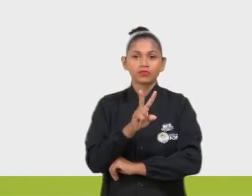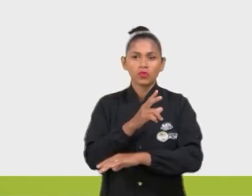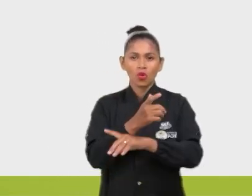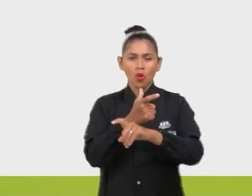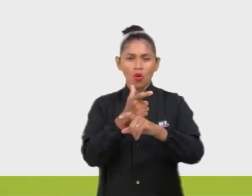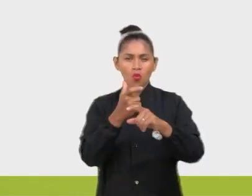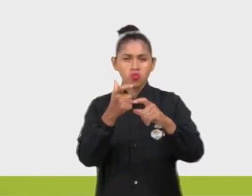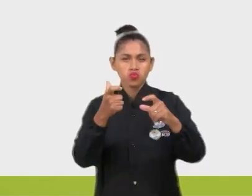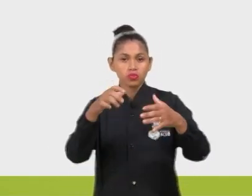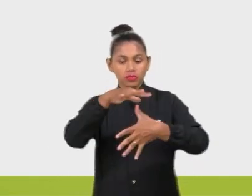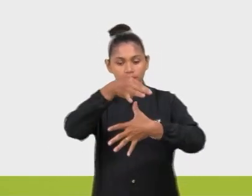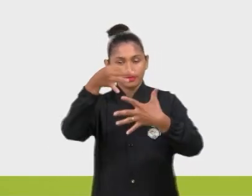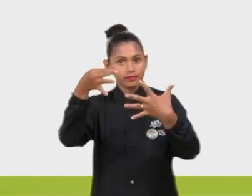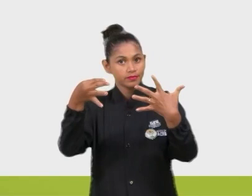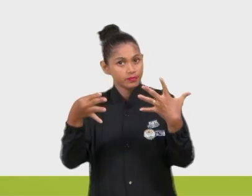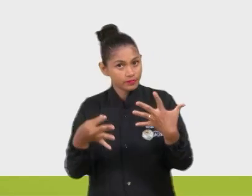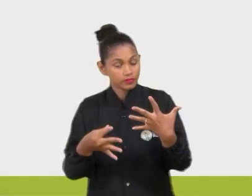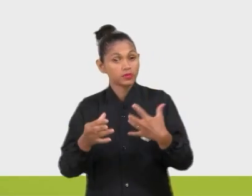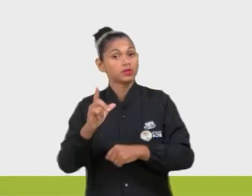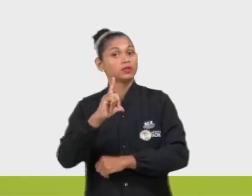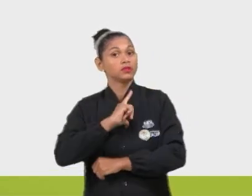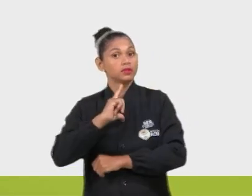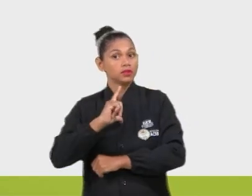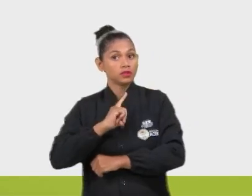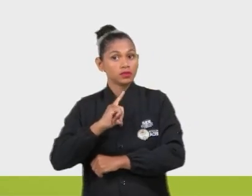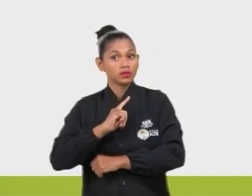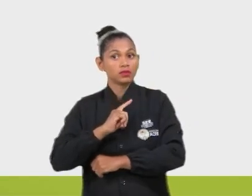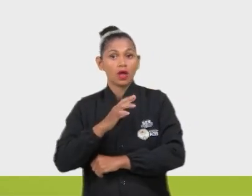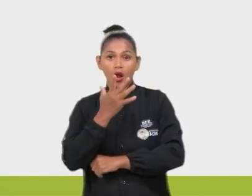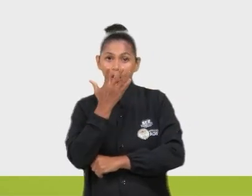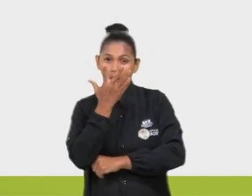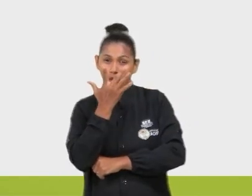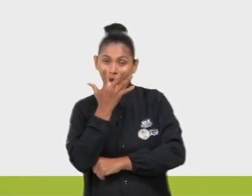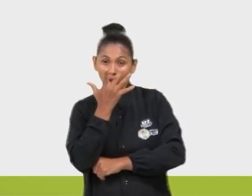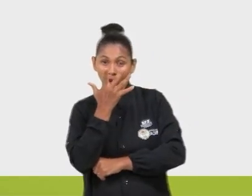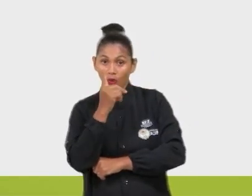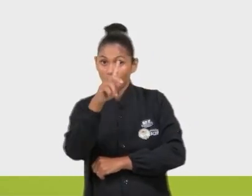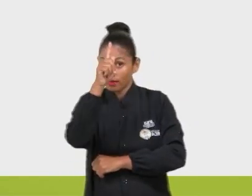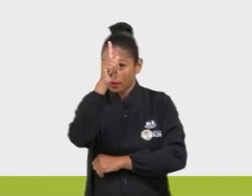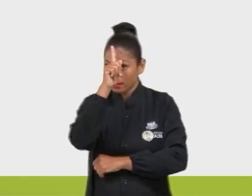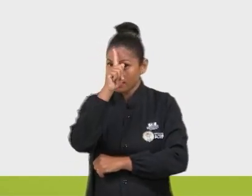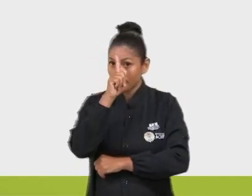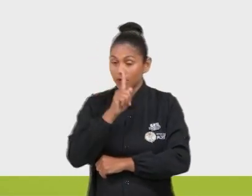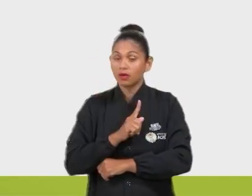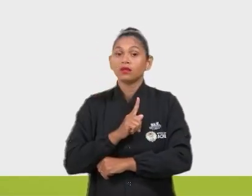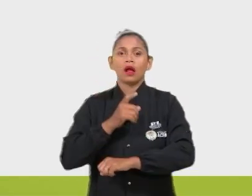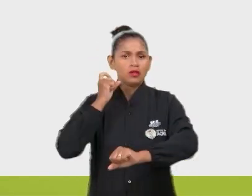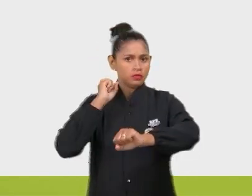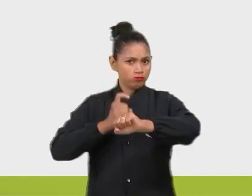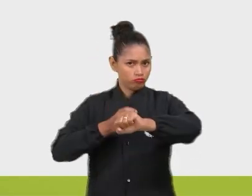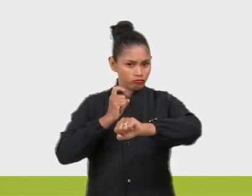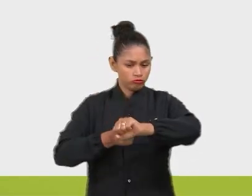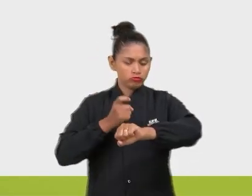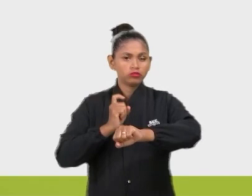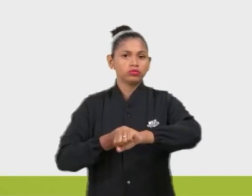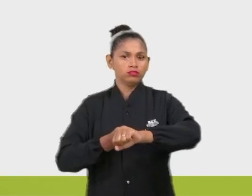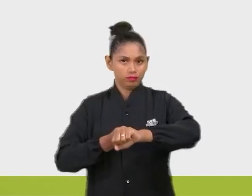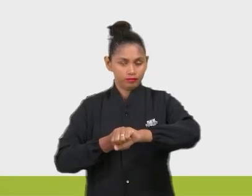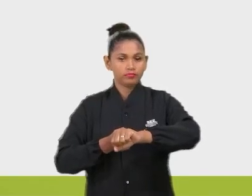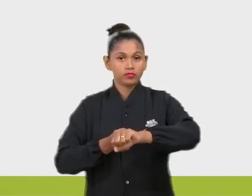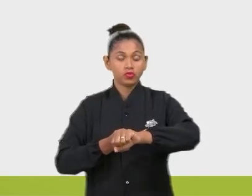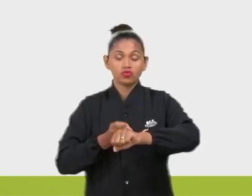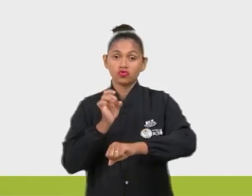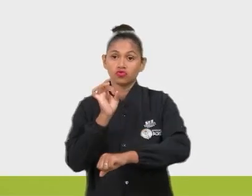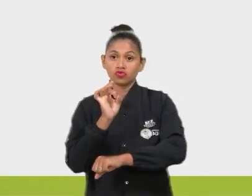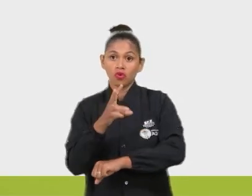dos elementos químicos que existem, eles vão ser encontrados no estado sólido. Somente 2